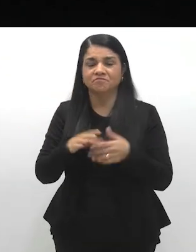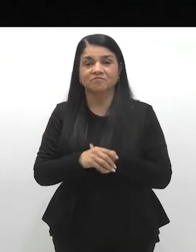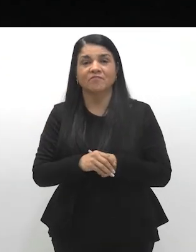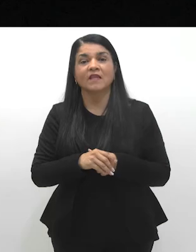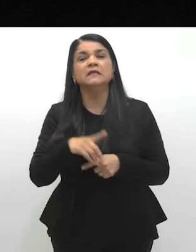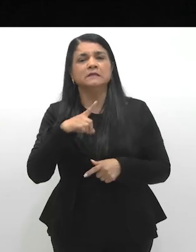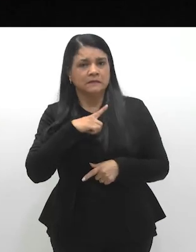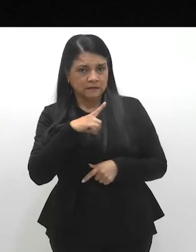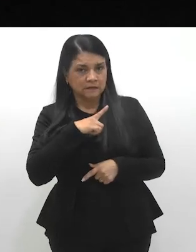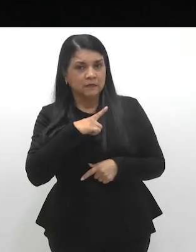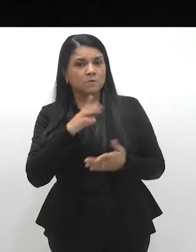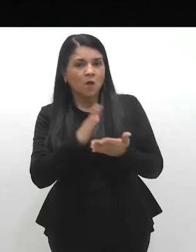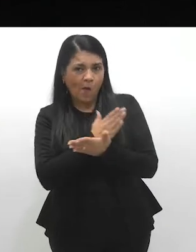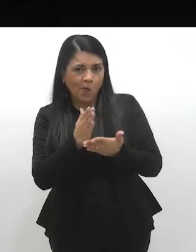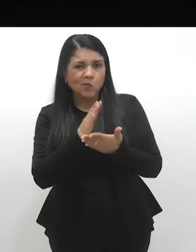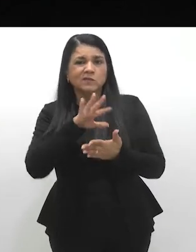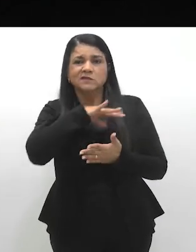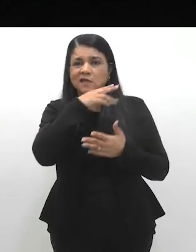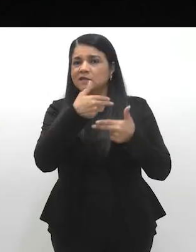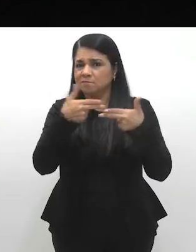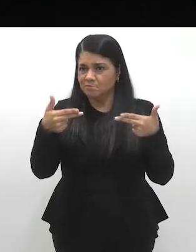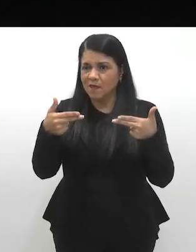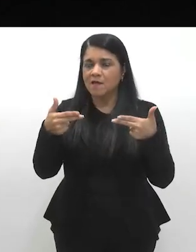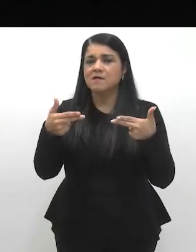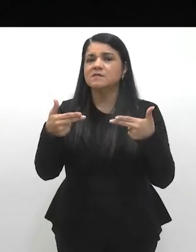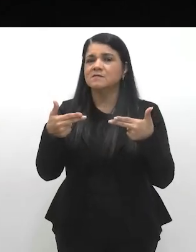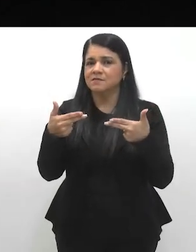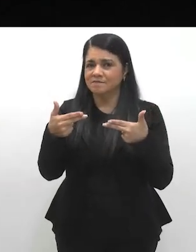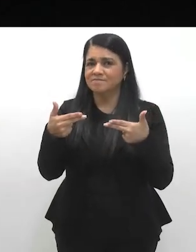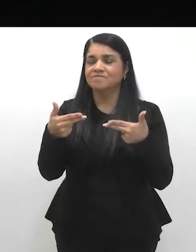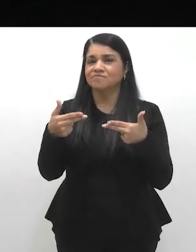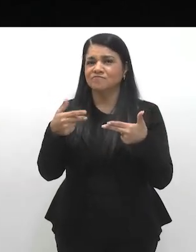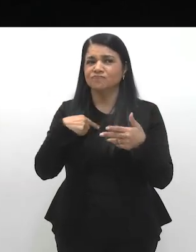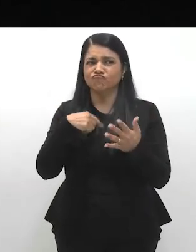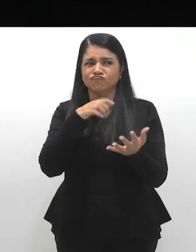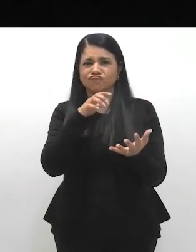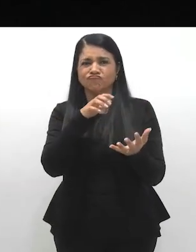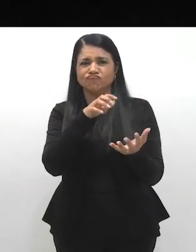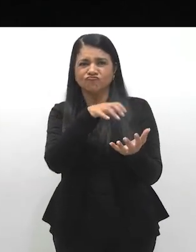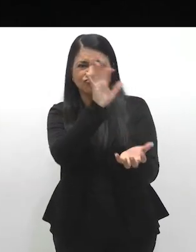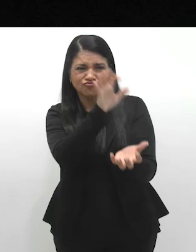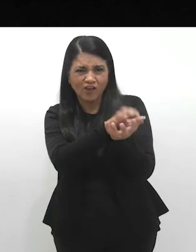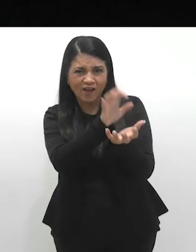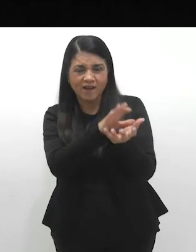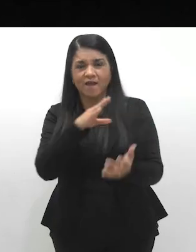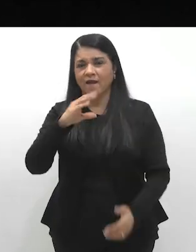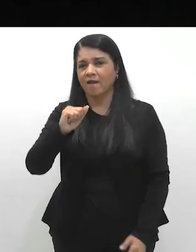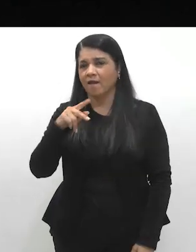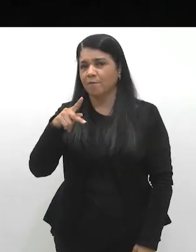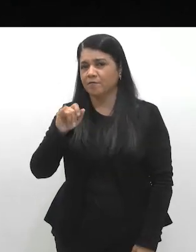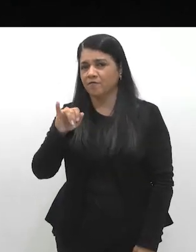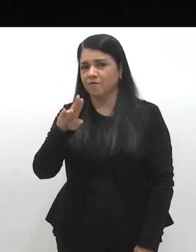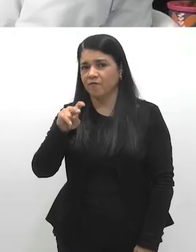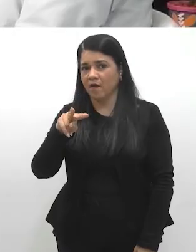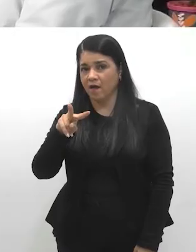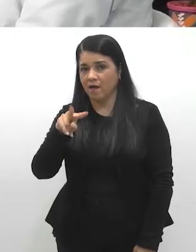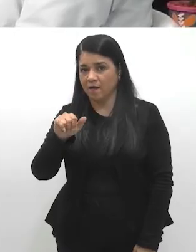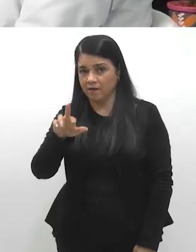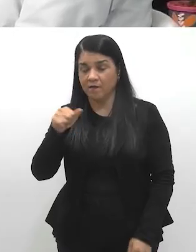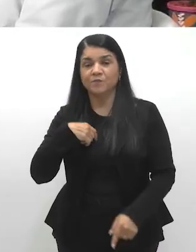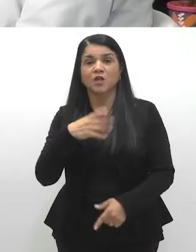Nós temos ali temos alguns animais que convivem ali. Jacarés, capivara,